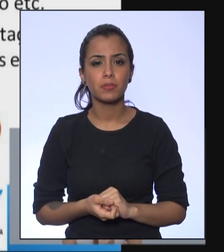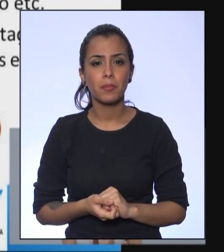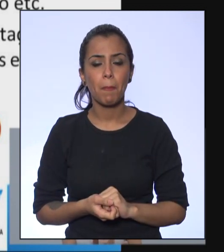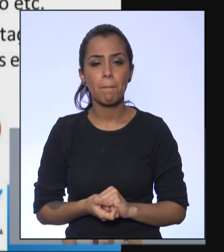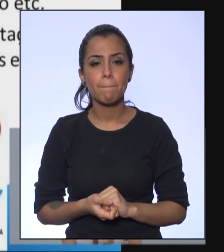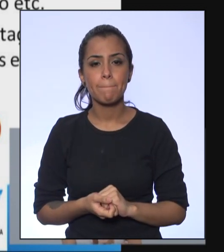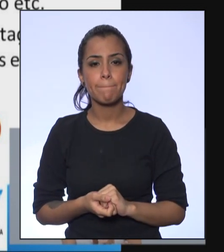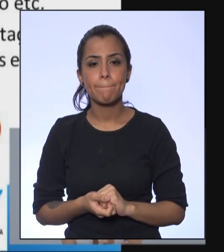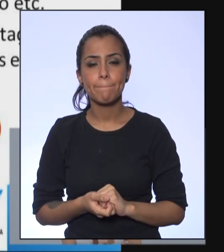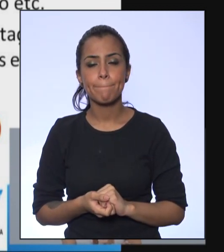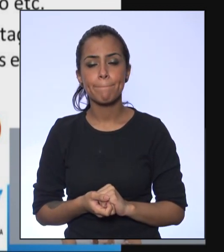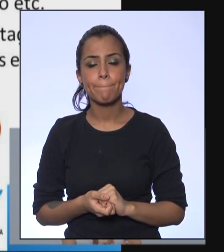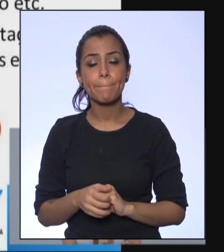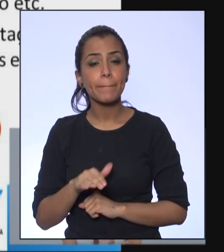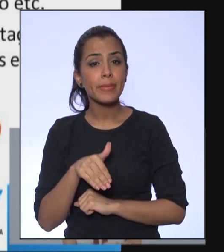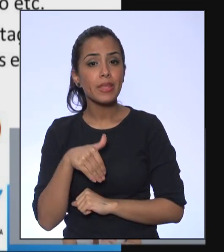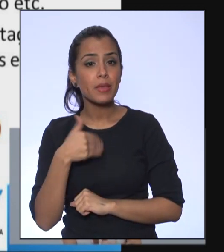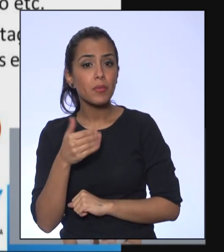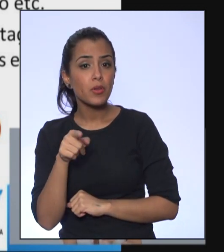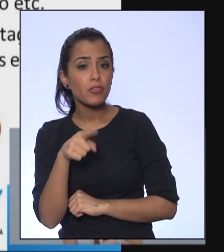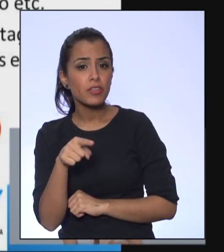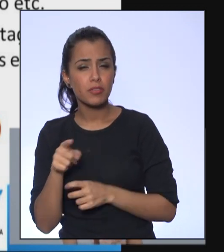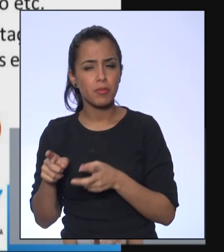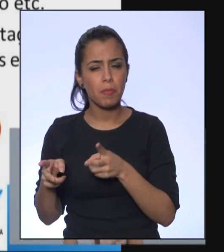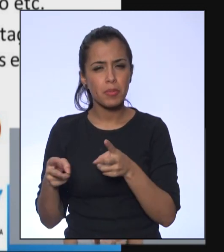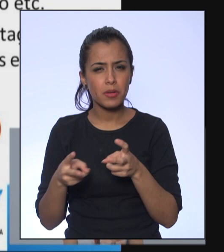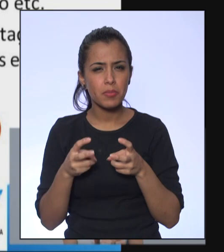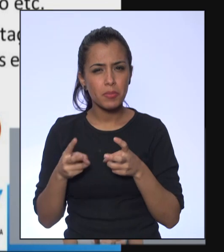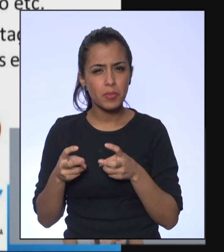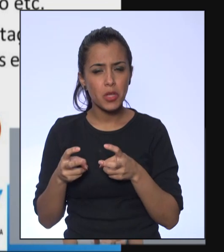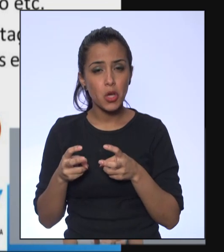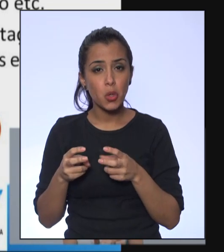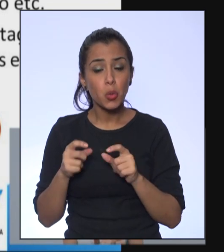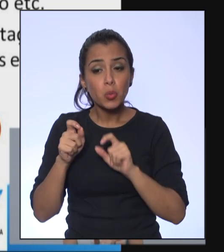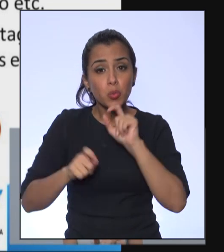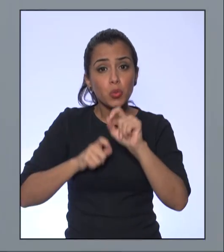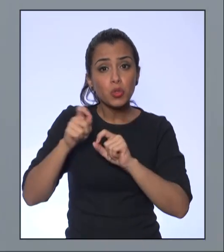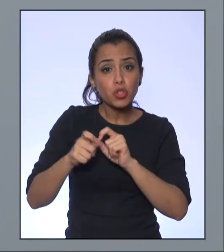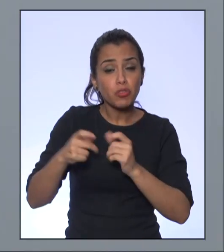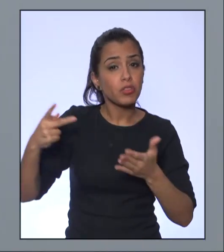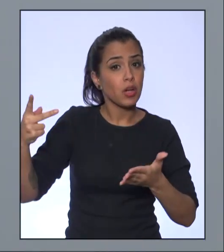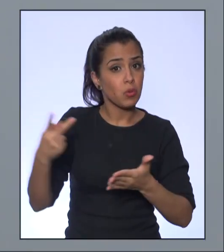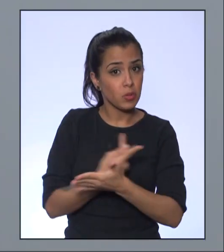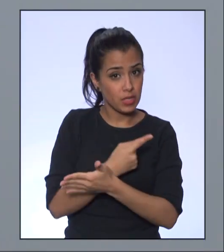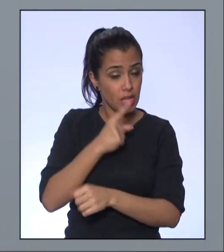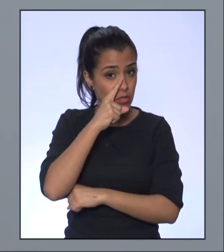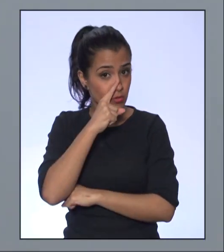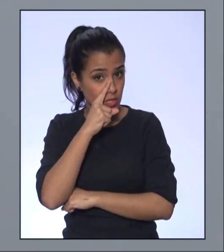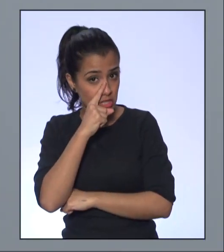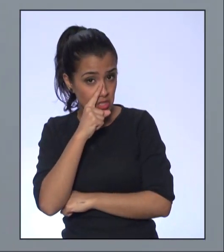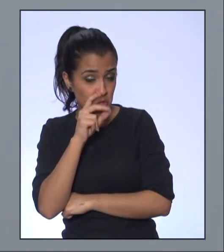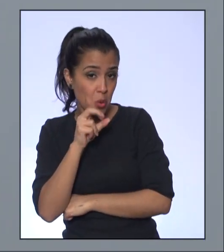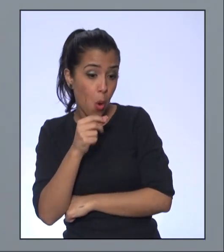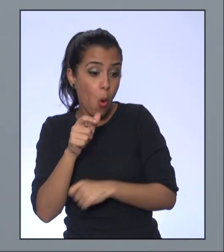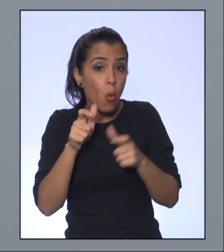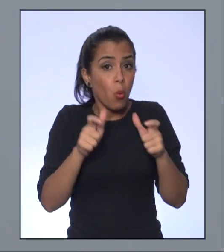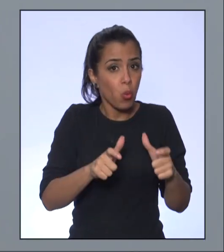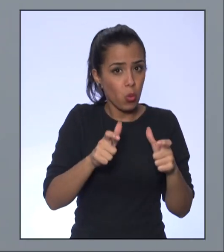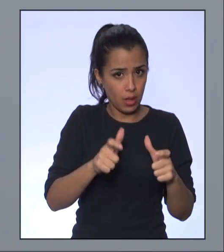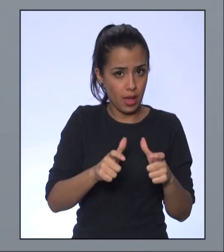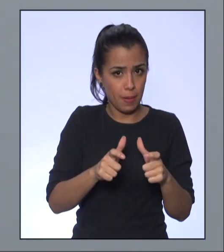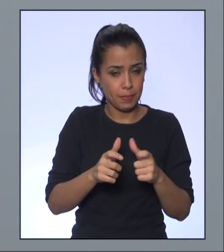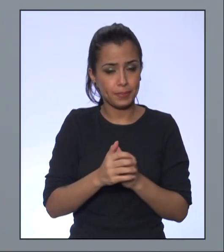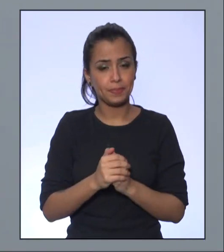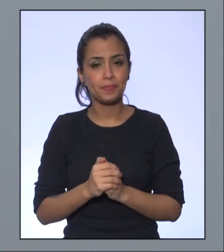elementos causadores de risco, ou mesmo as áreas de risco. E num terceiro momento, você